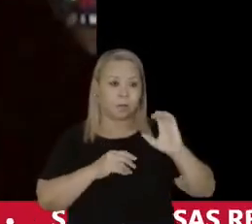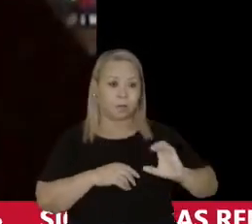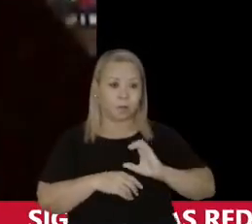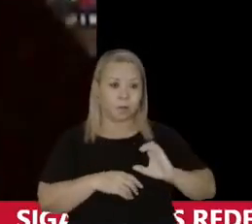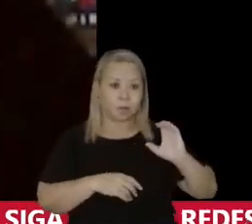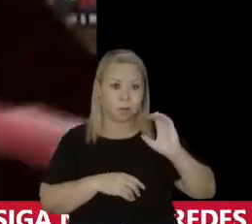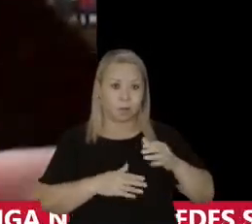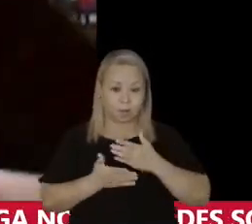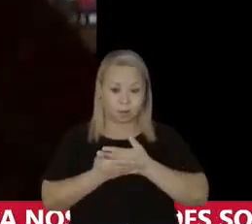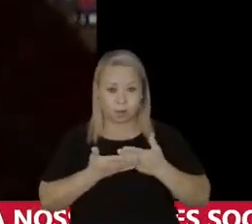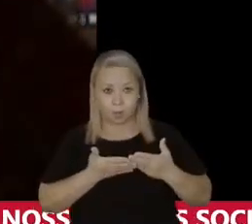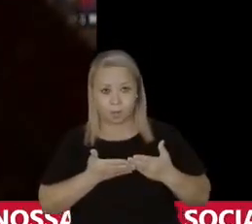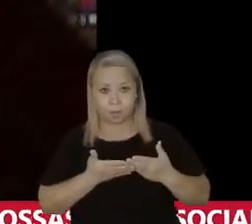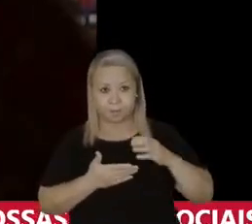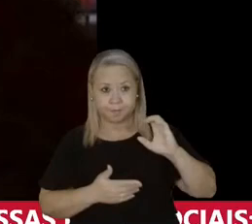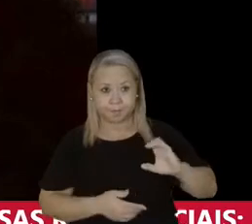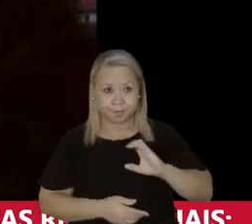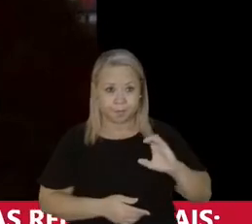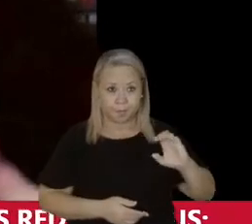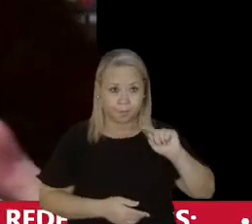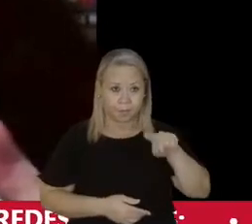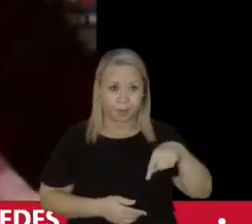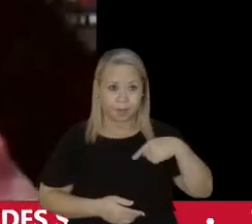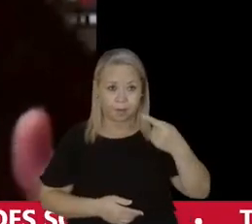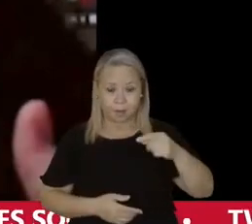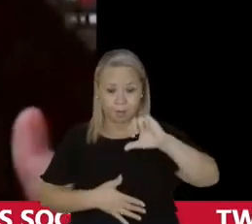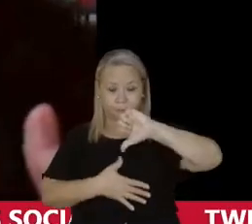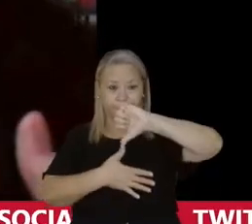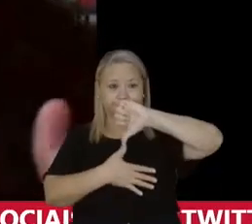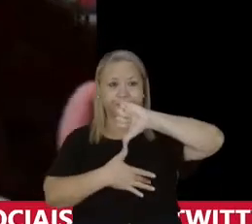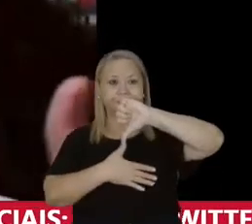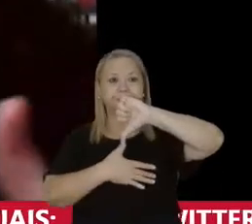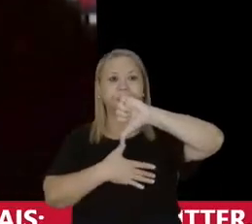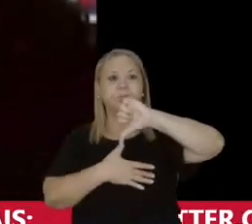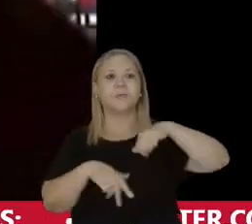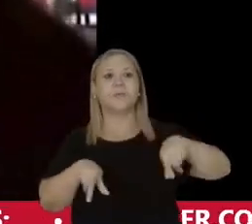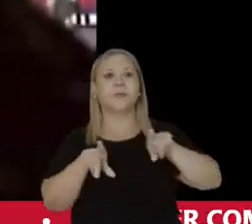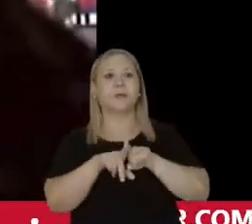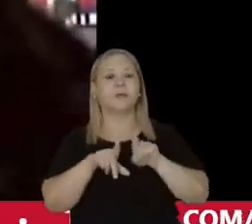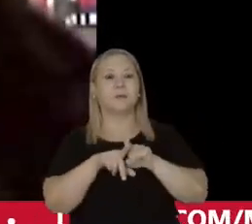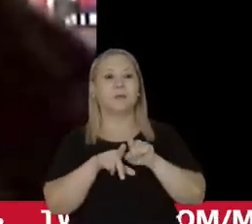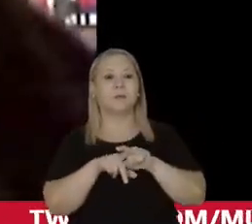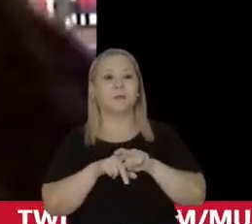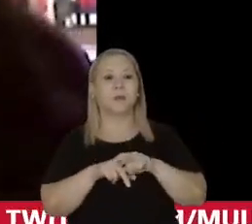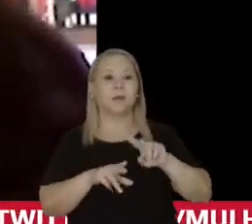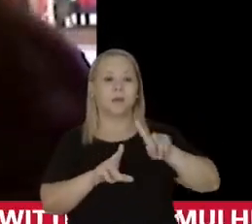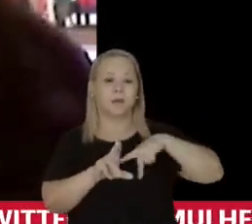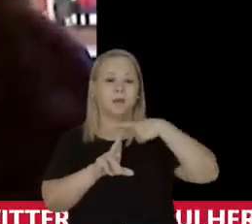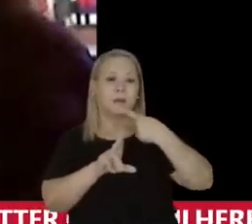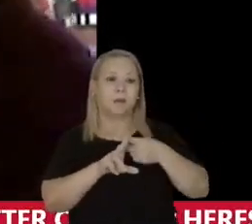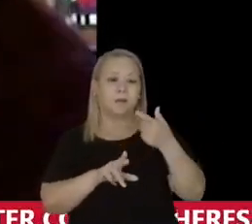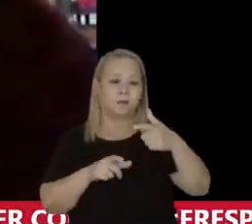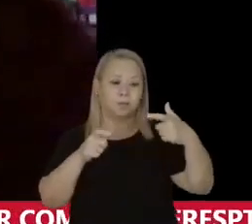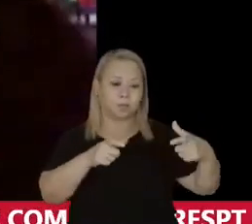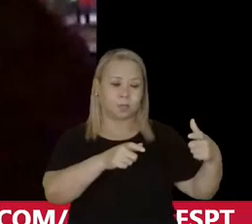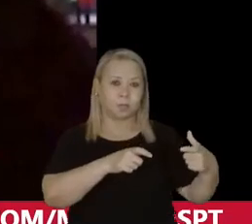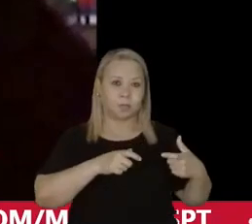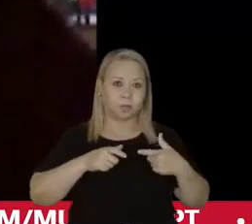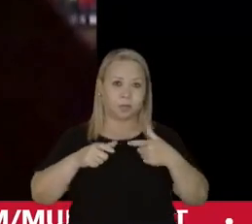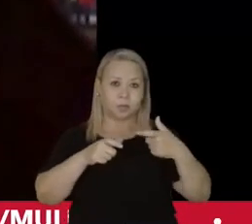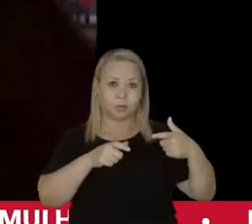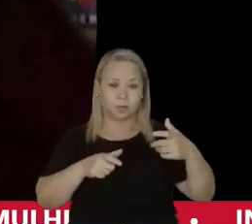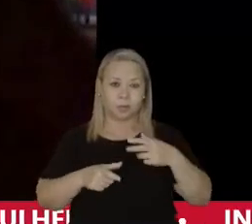que inicialmente era católica e depois, na América Latina, quando vem com força, se desdobra para outros setores, até